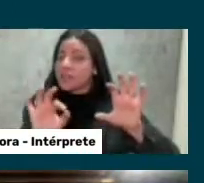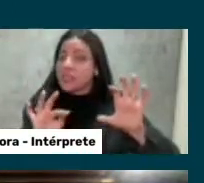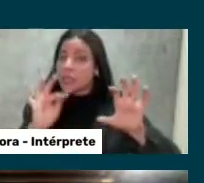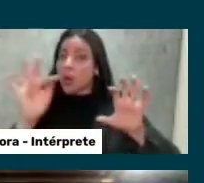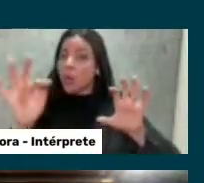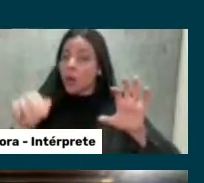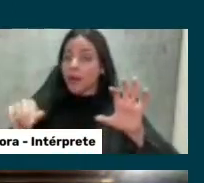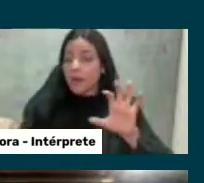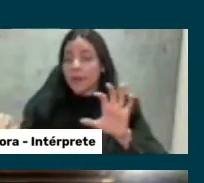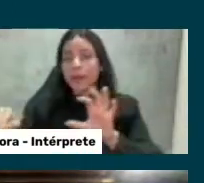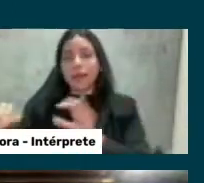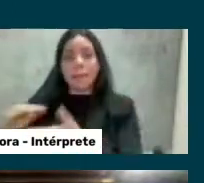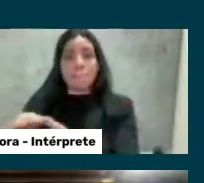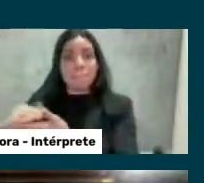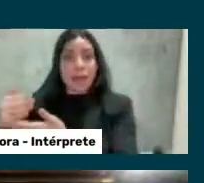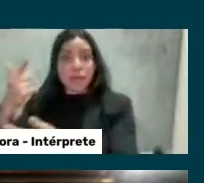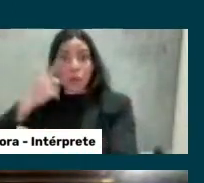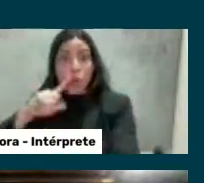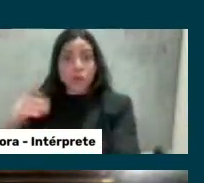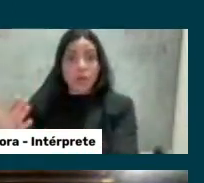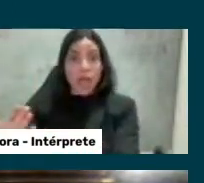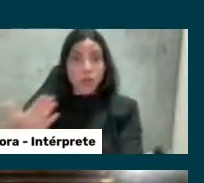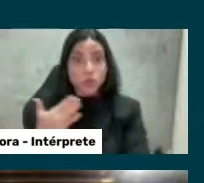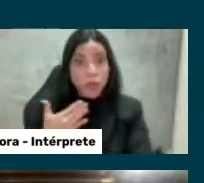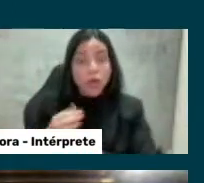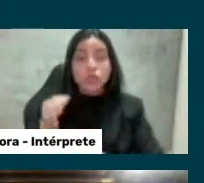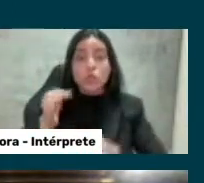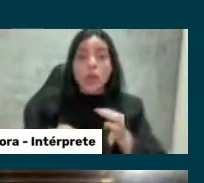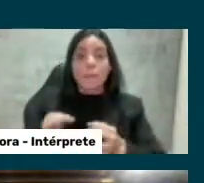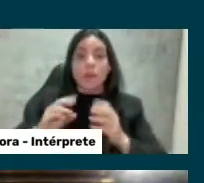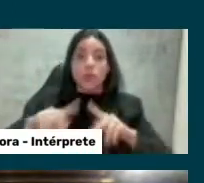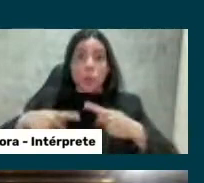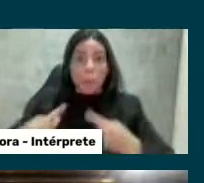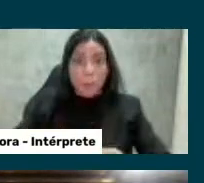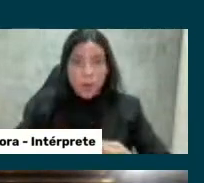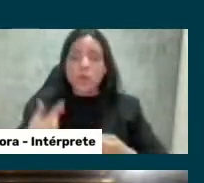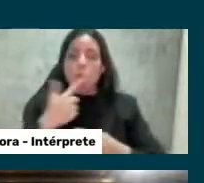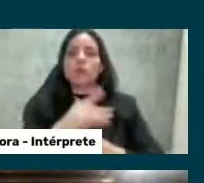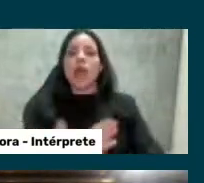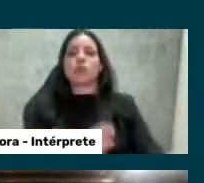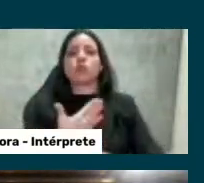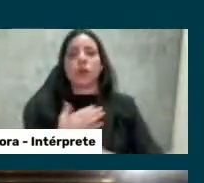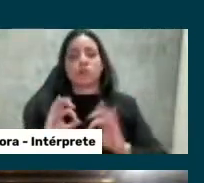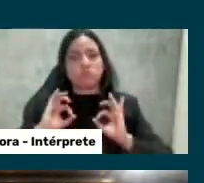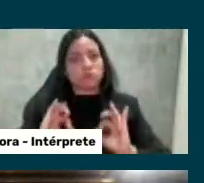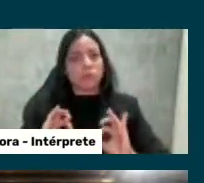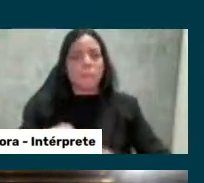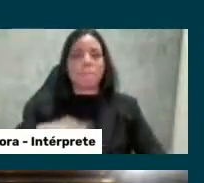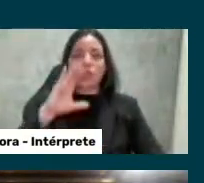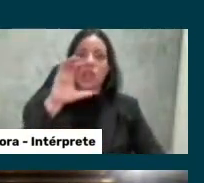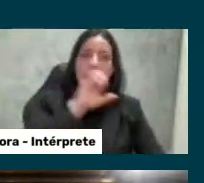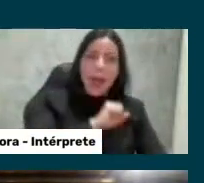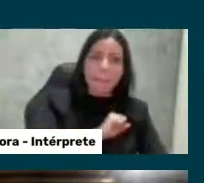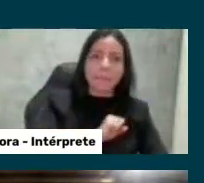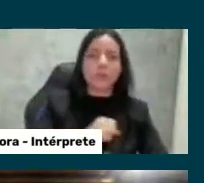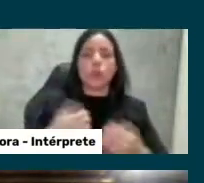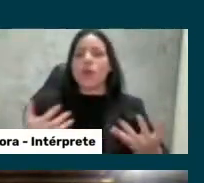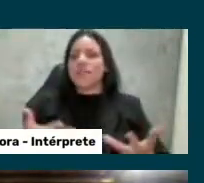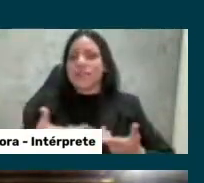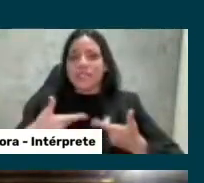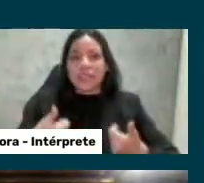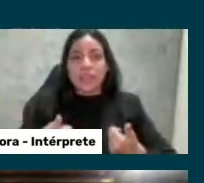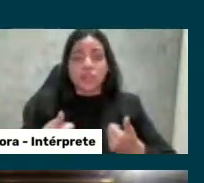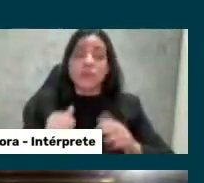com o julgamento humano, nos ajudando a tomada de decisões mais rápidas e mais eficientes. Você imagina uma pessoa que precisa